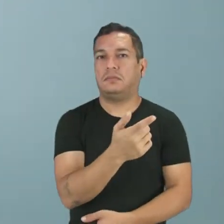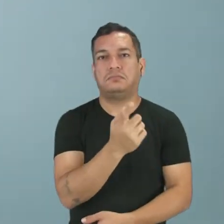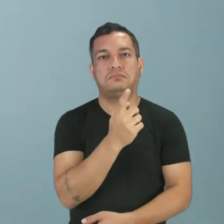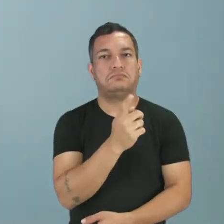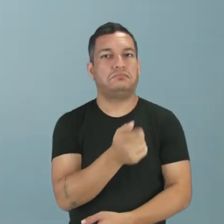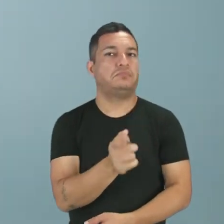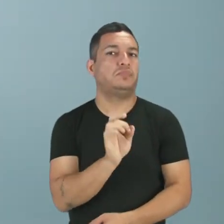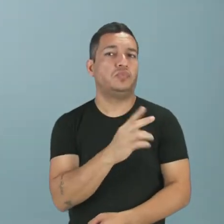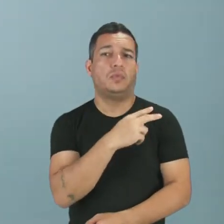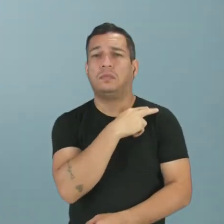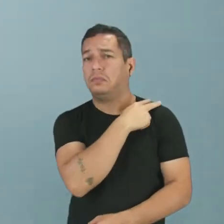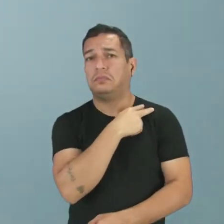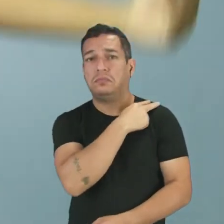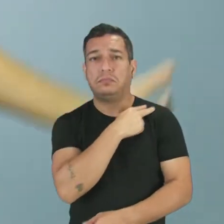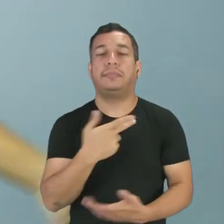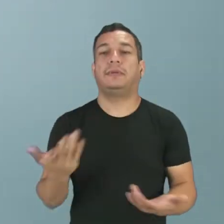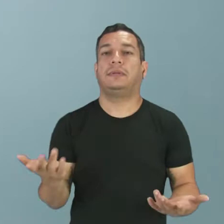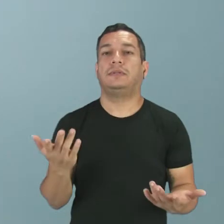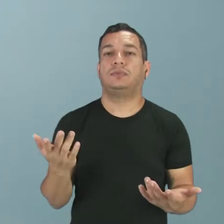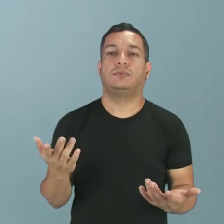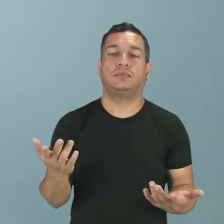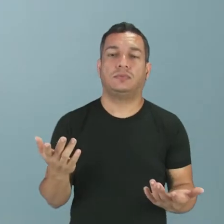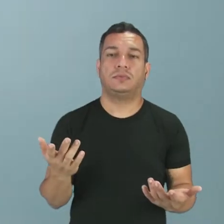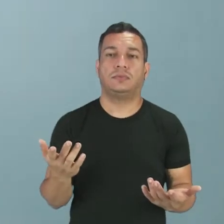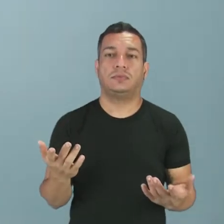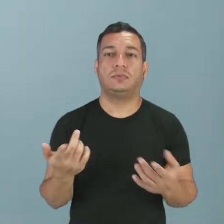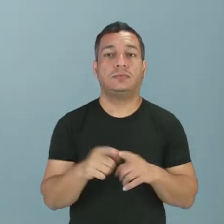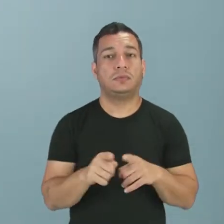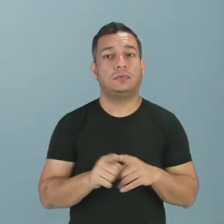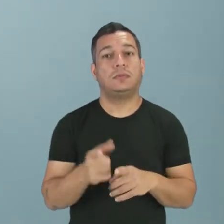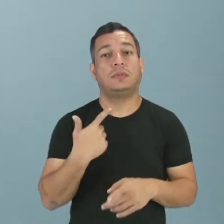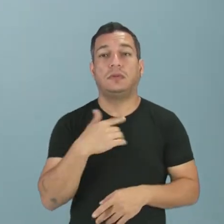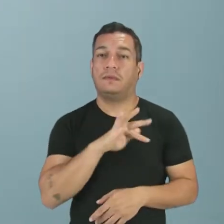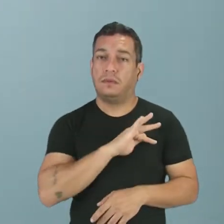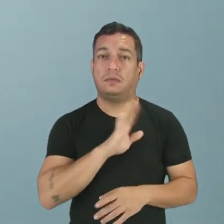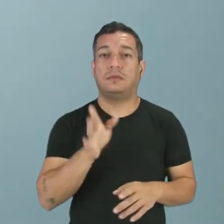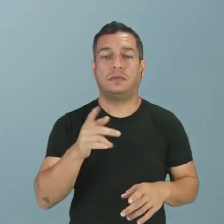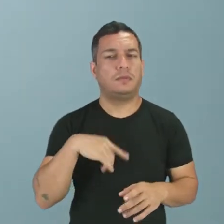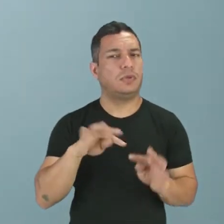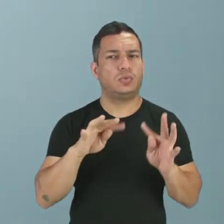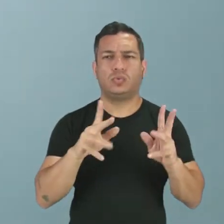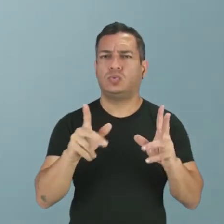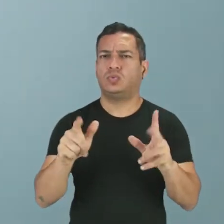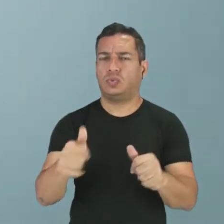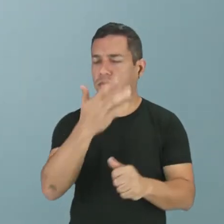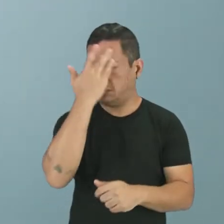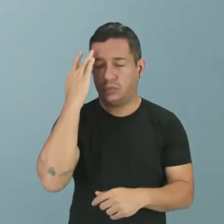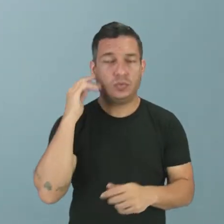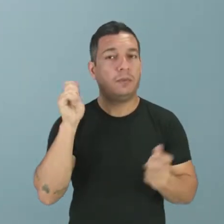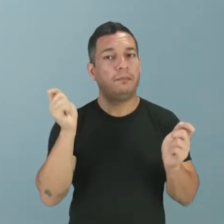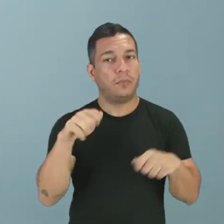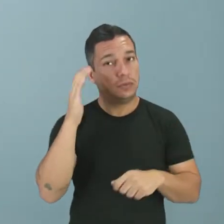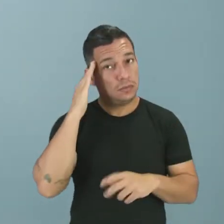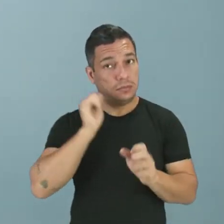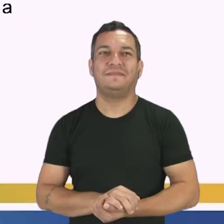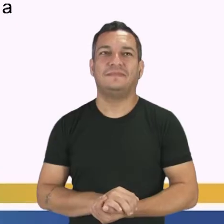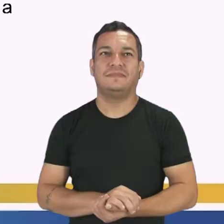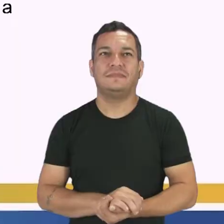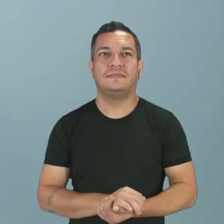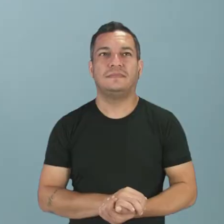que tenha já o ensino médio, que tenha uma graduação, para que todos possam compreender,